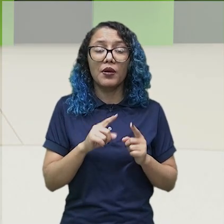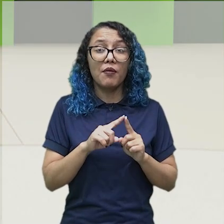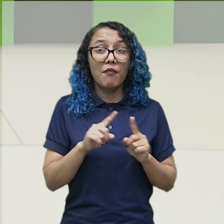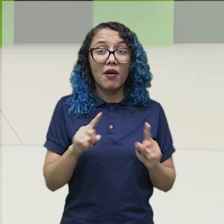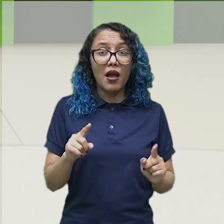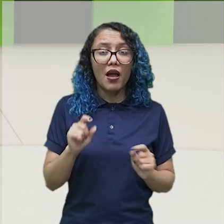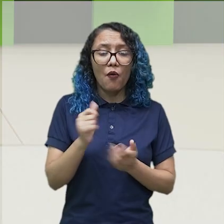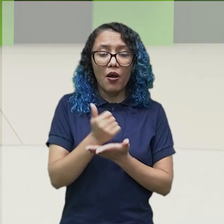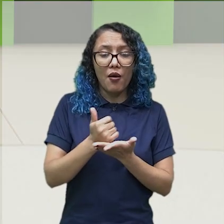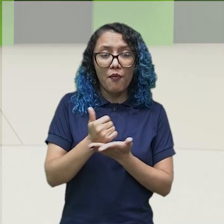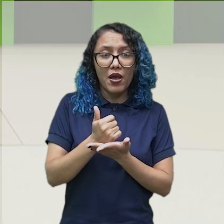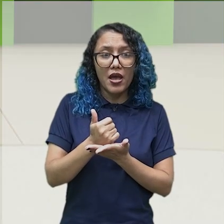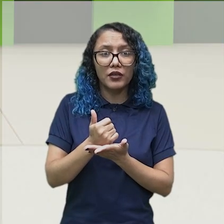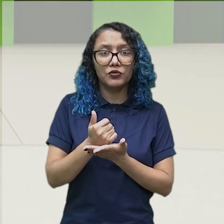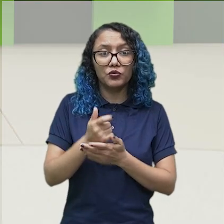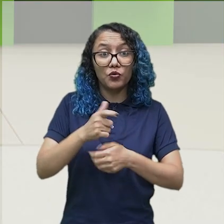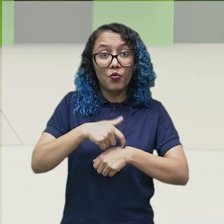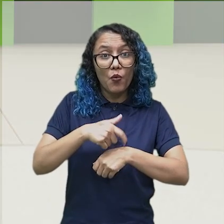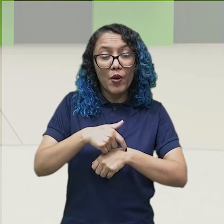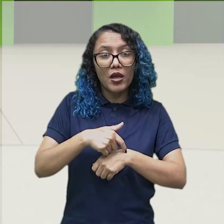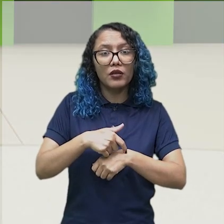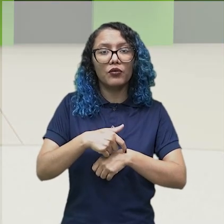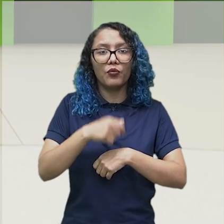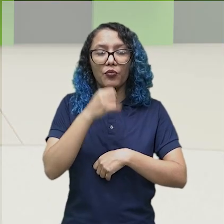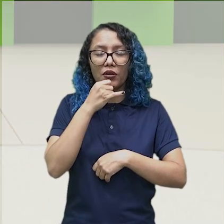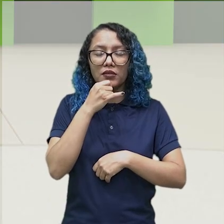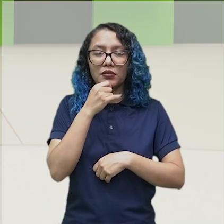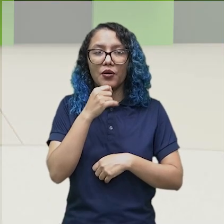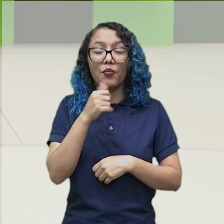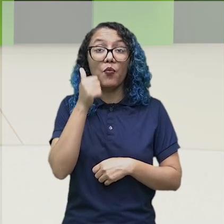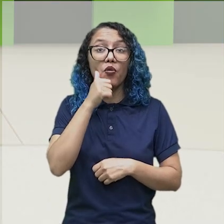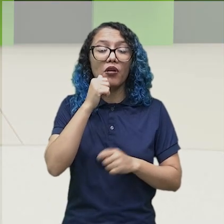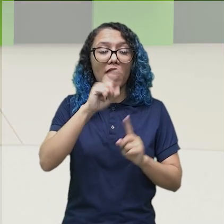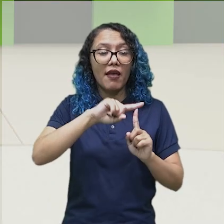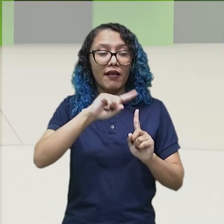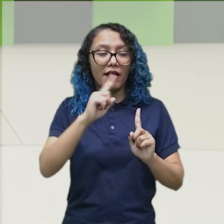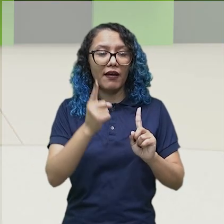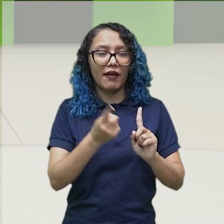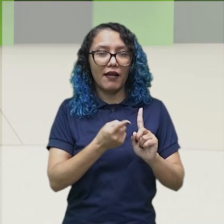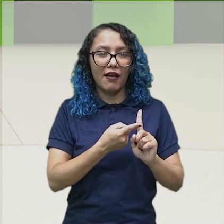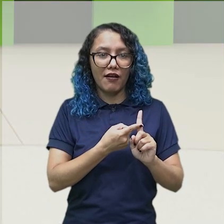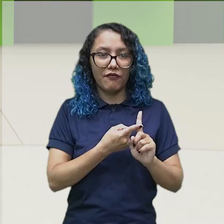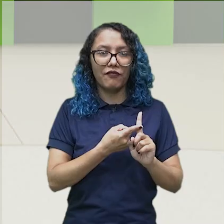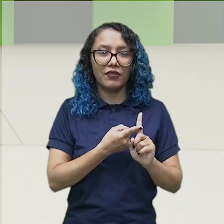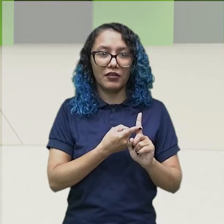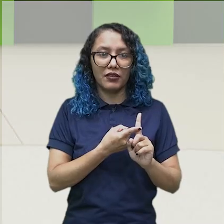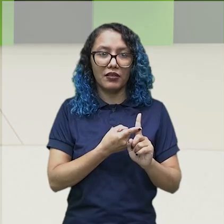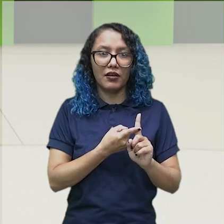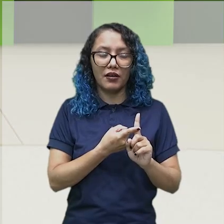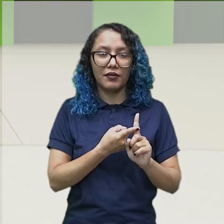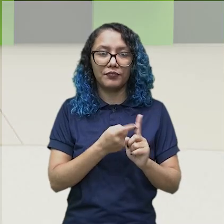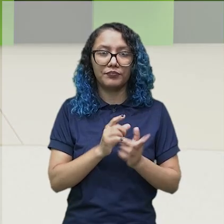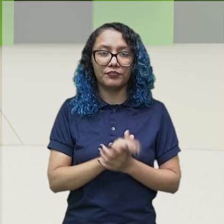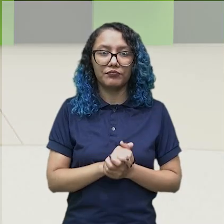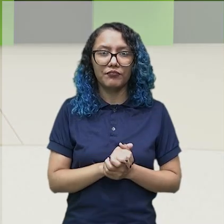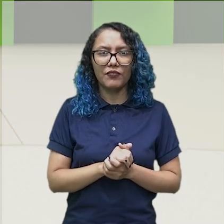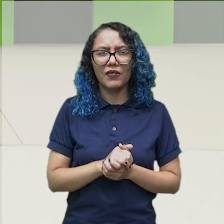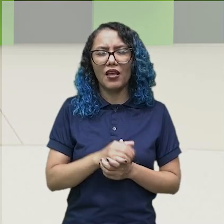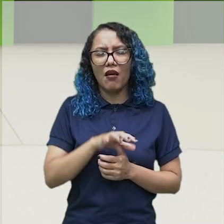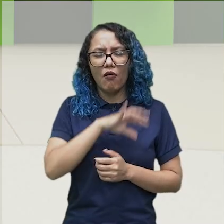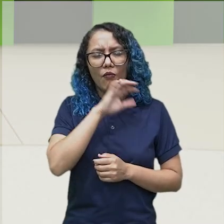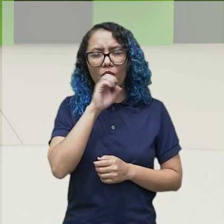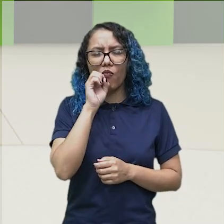né, quando ele era administrado para mulheres grávidas, né, ele é um medicamento que serve para o